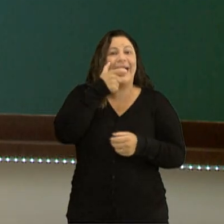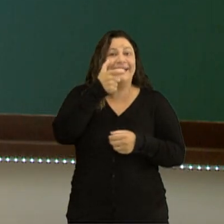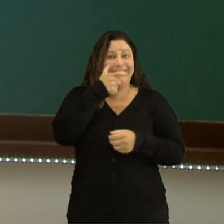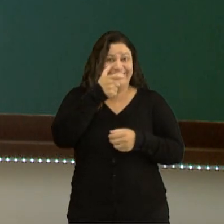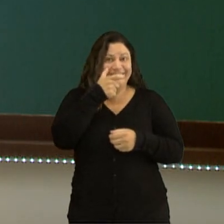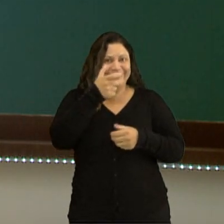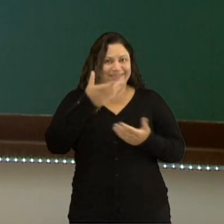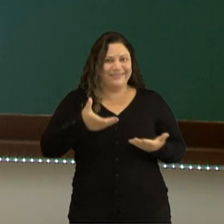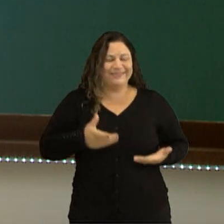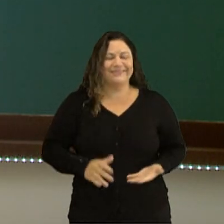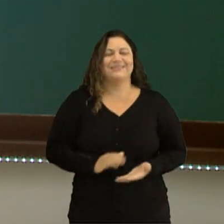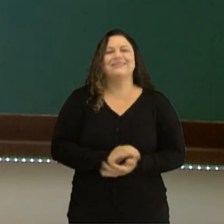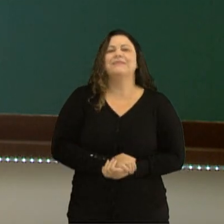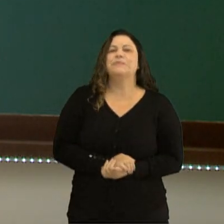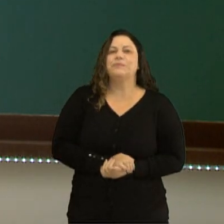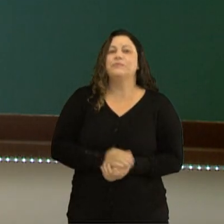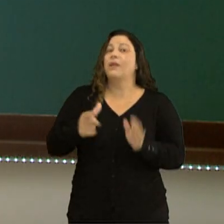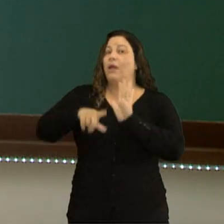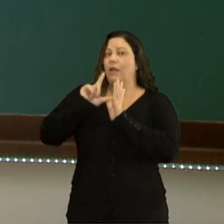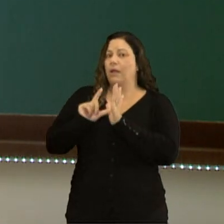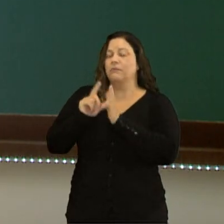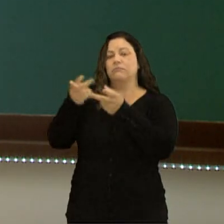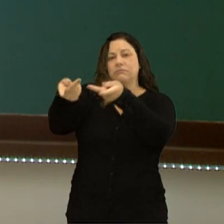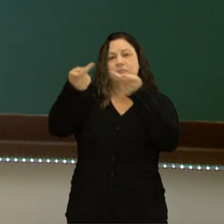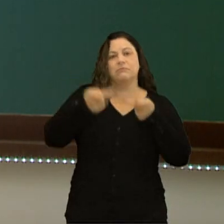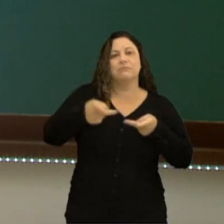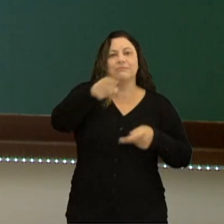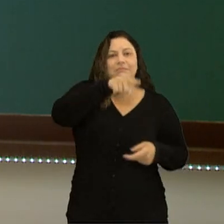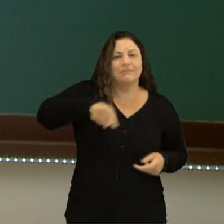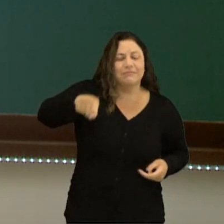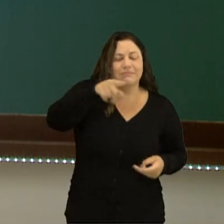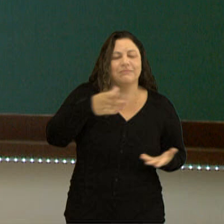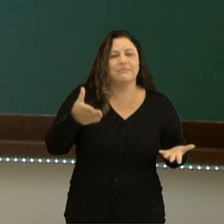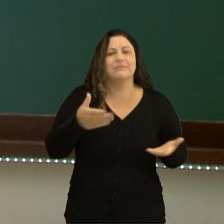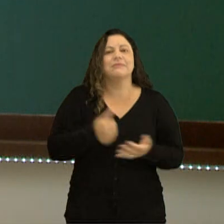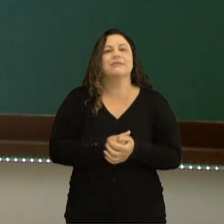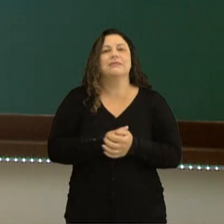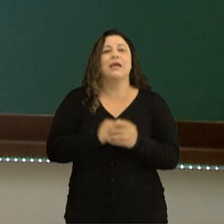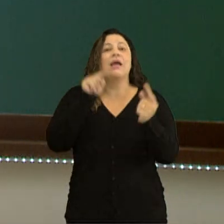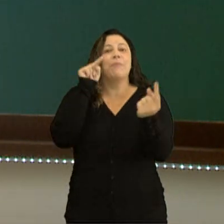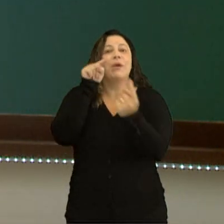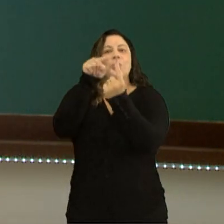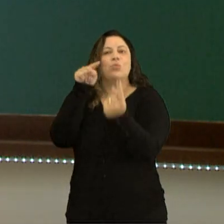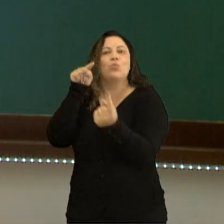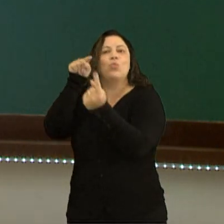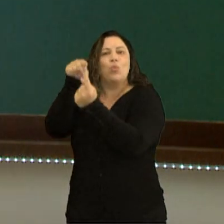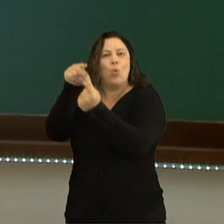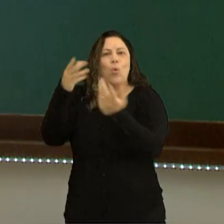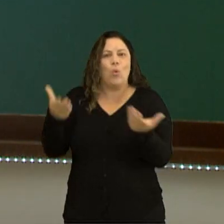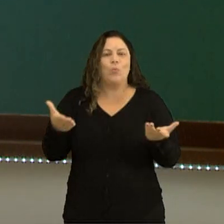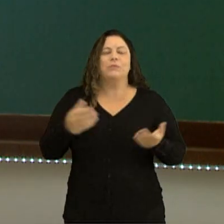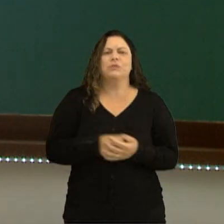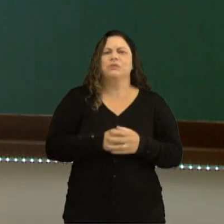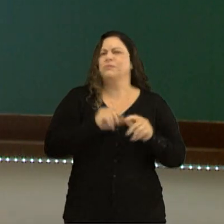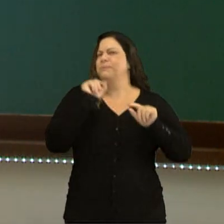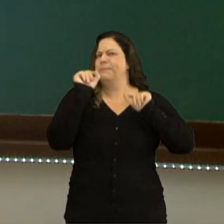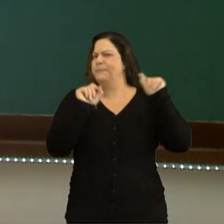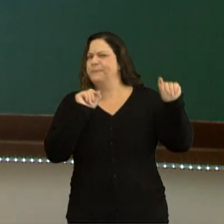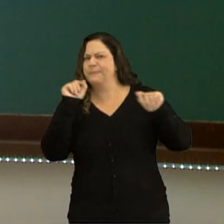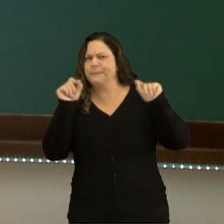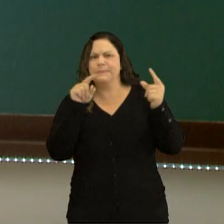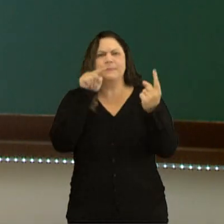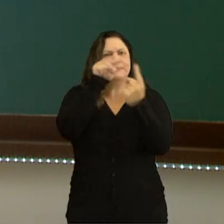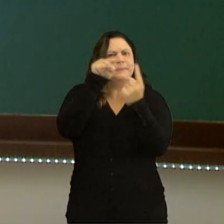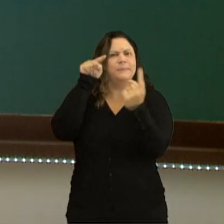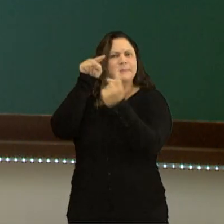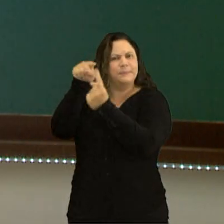Antes das anotações, eu quero convidar você para os nossos objetivos, aquelas